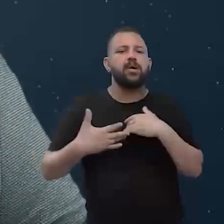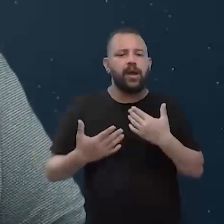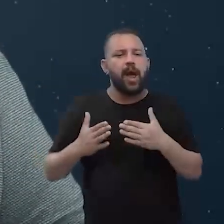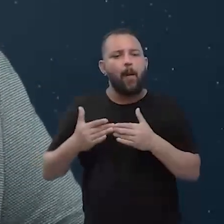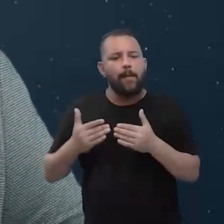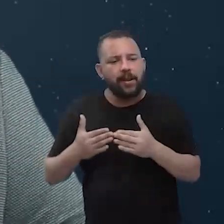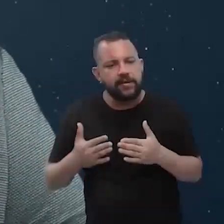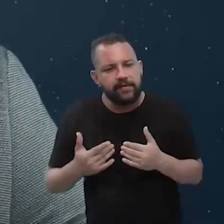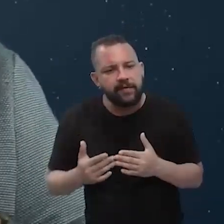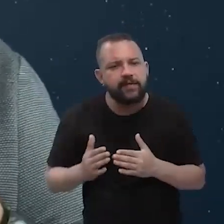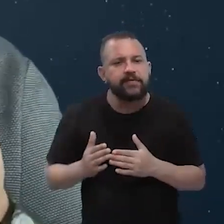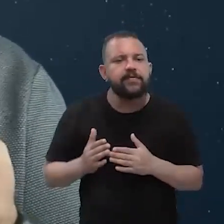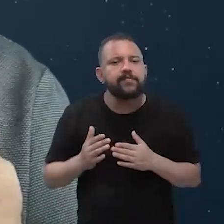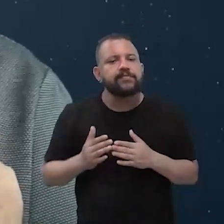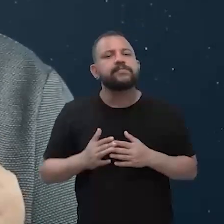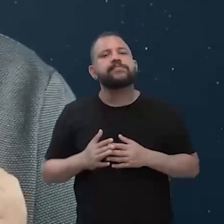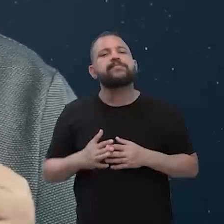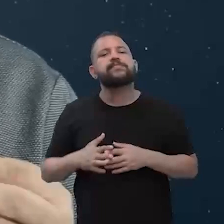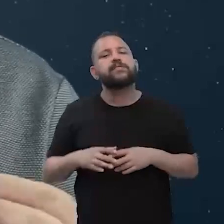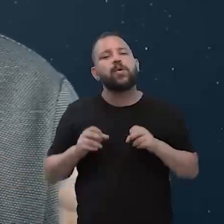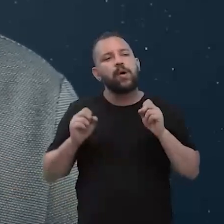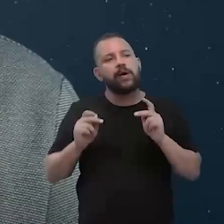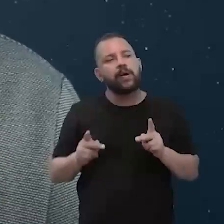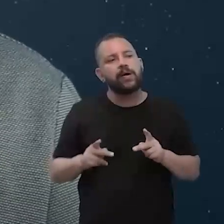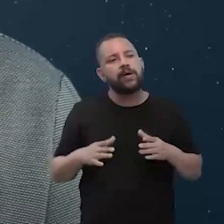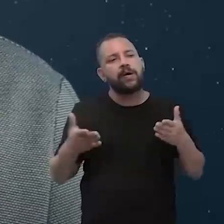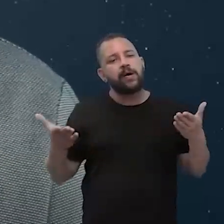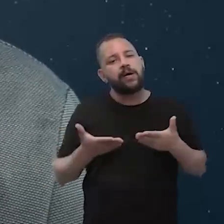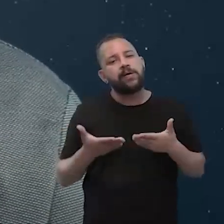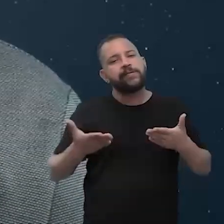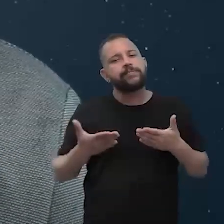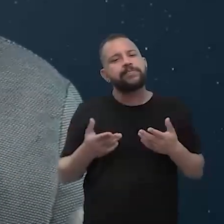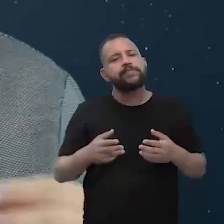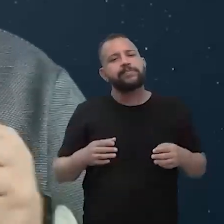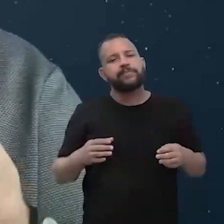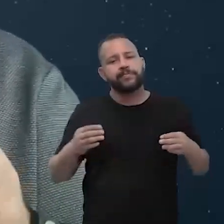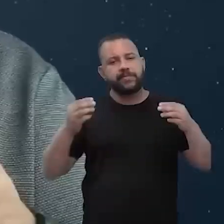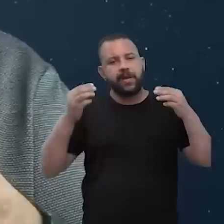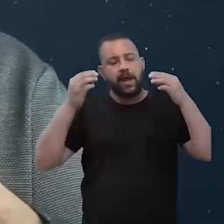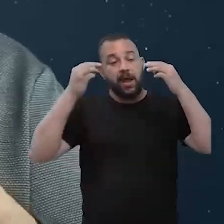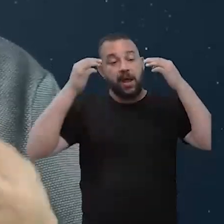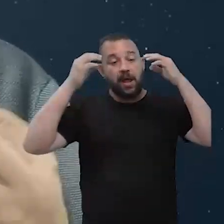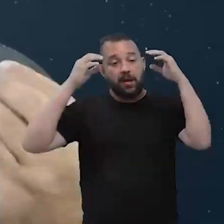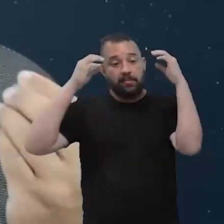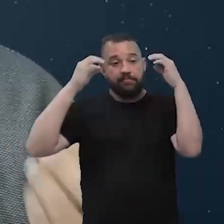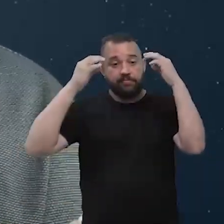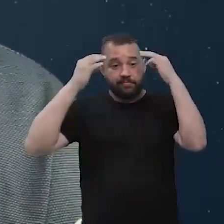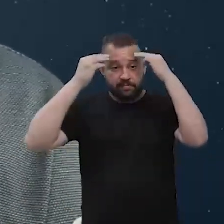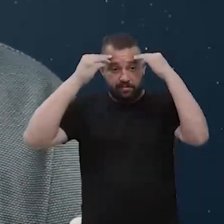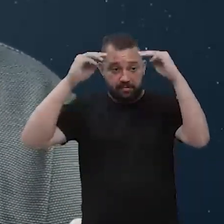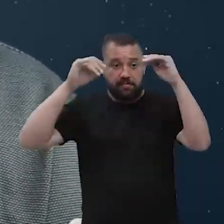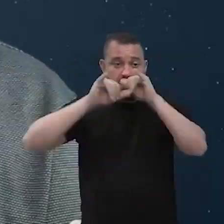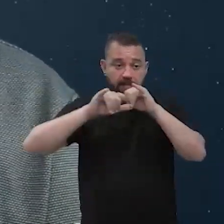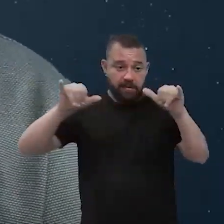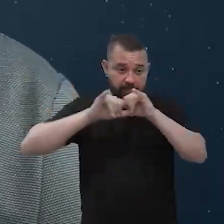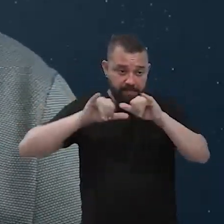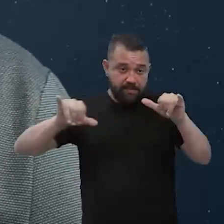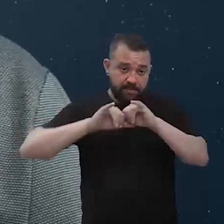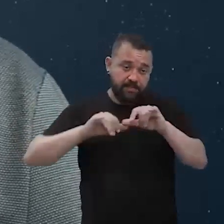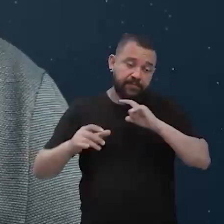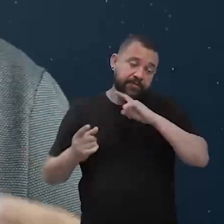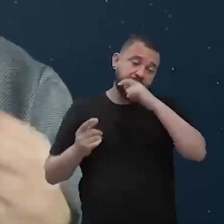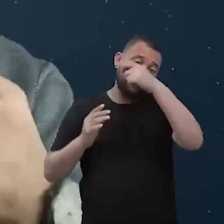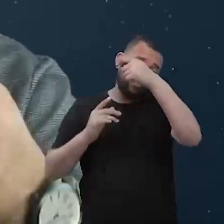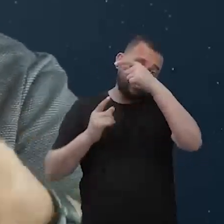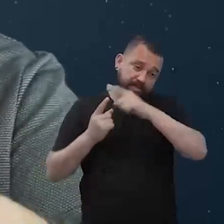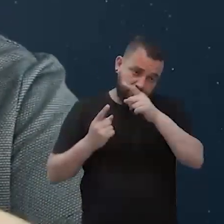apelativa. Ok? E a propaganda é um texto injuntivo, tipologia. Veja que nós estamos trabalhando tipologia,